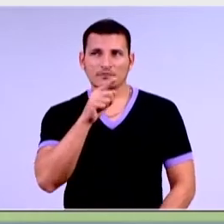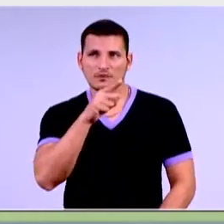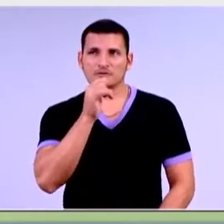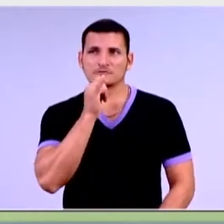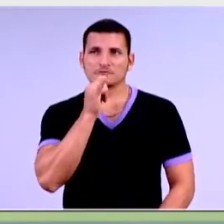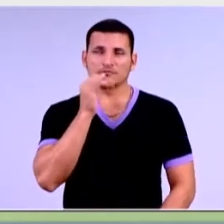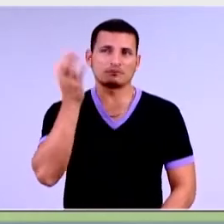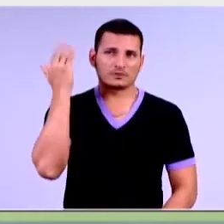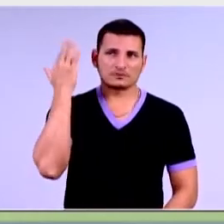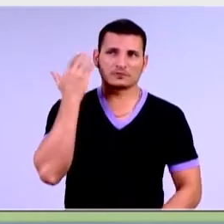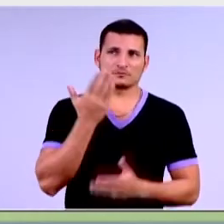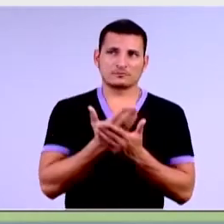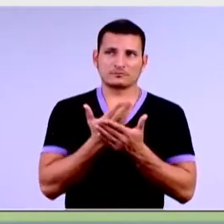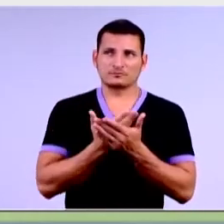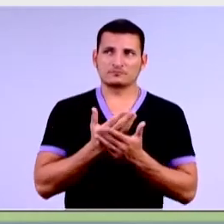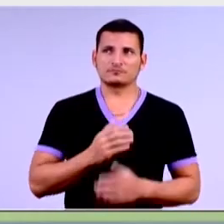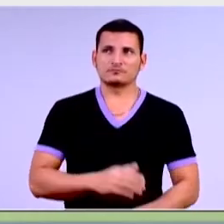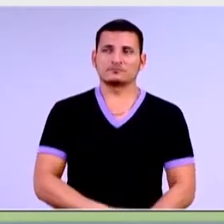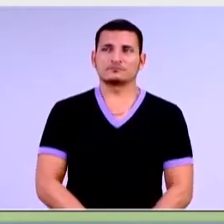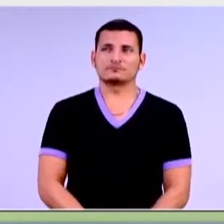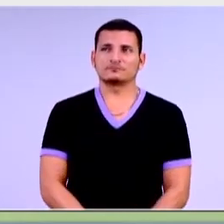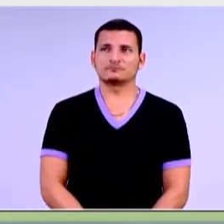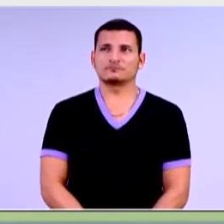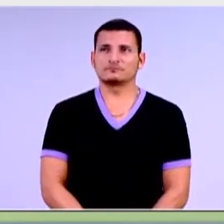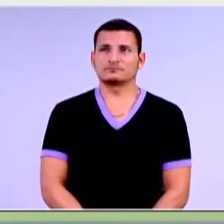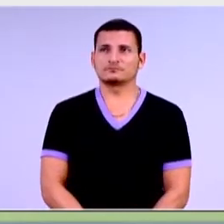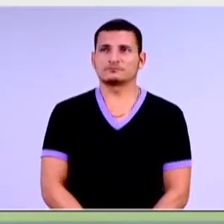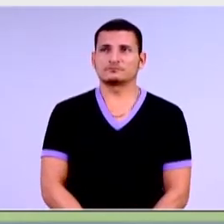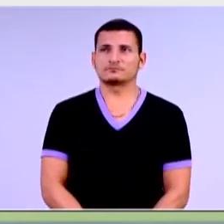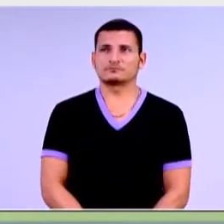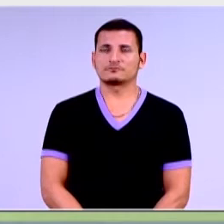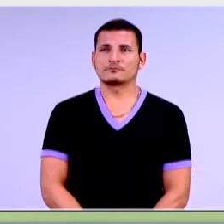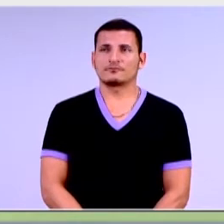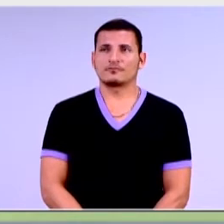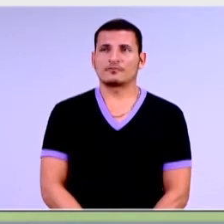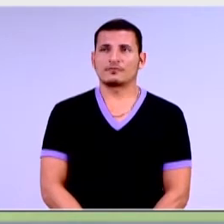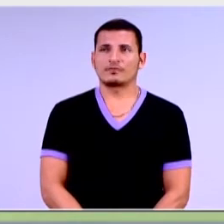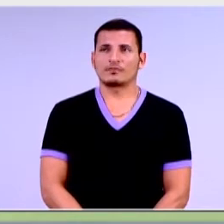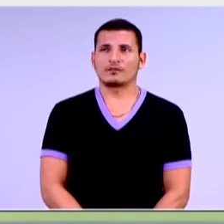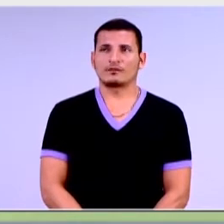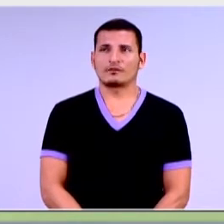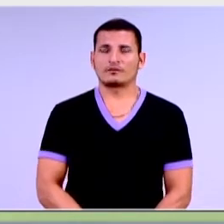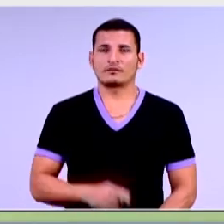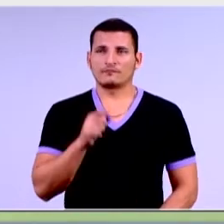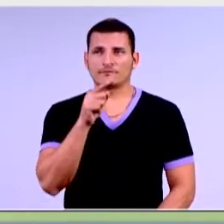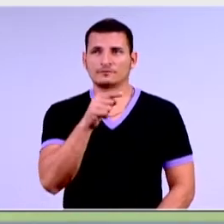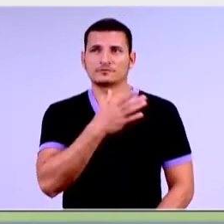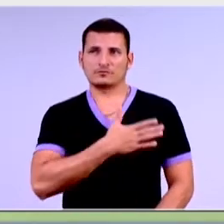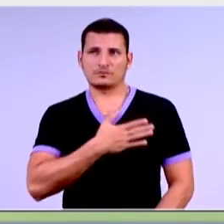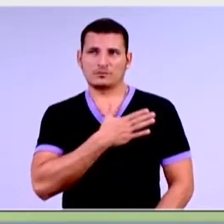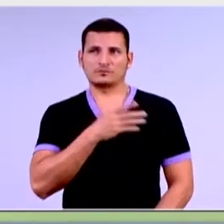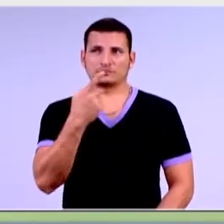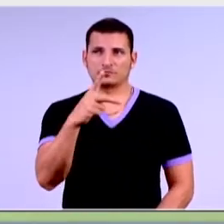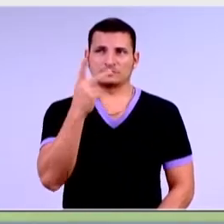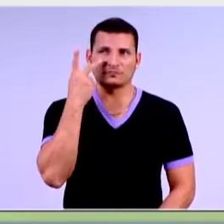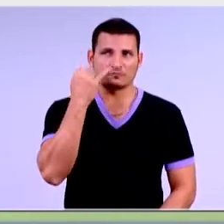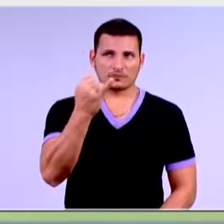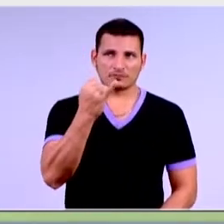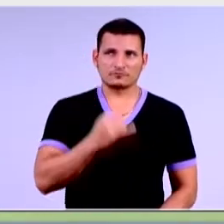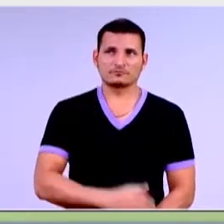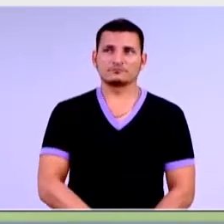aula né na verdade na penúltima e olic ó fada você gosta do seu pai